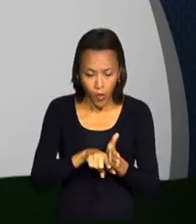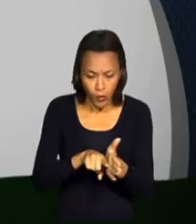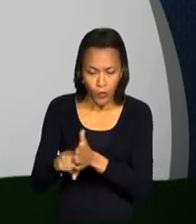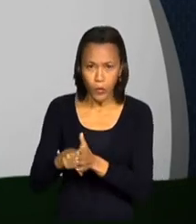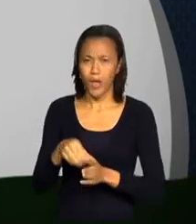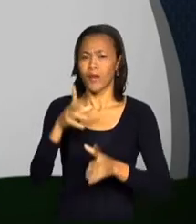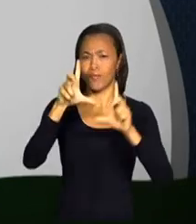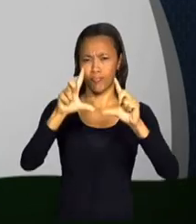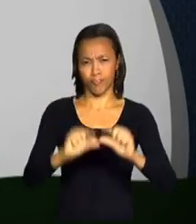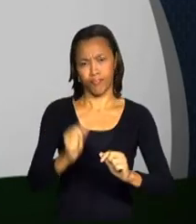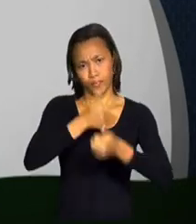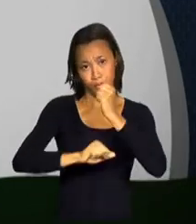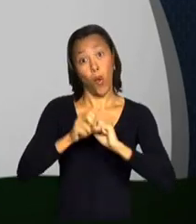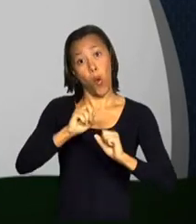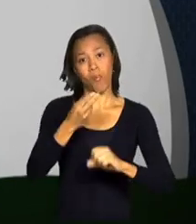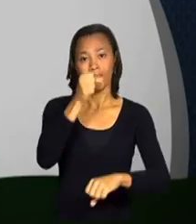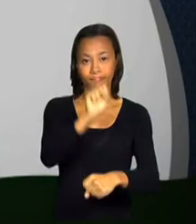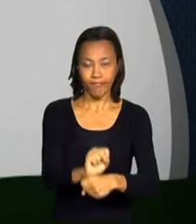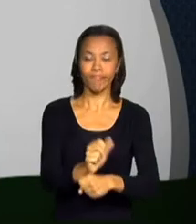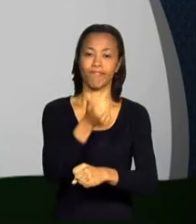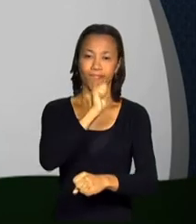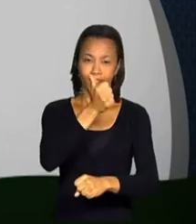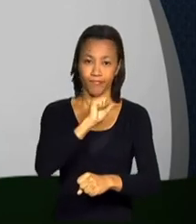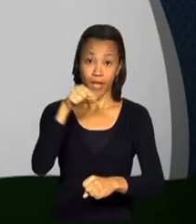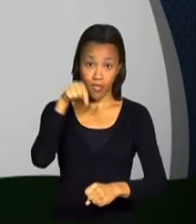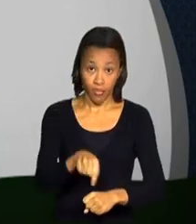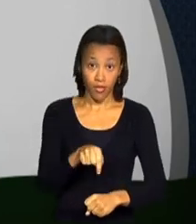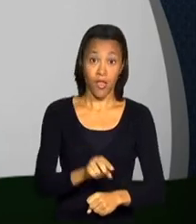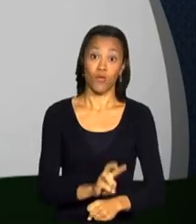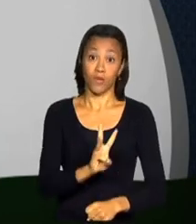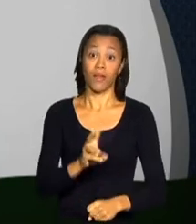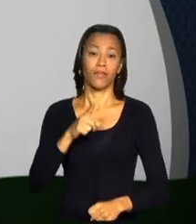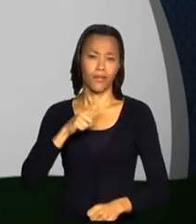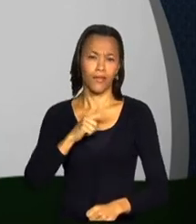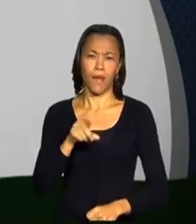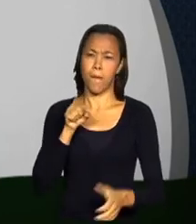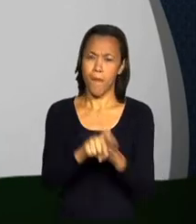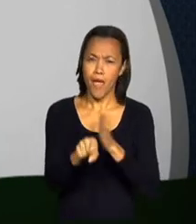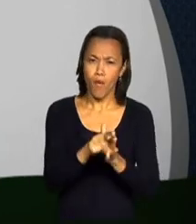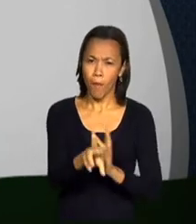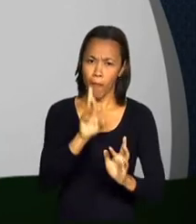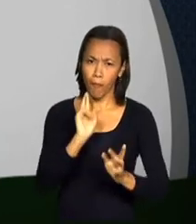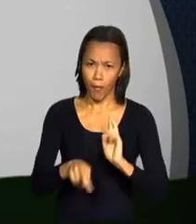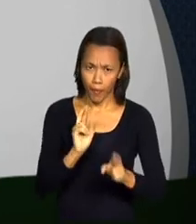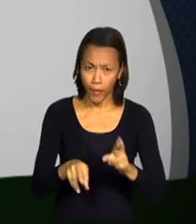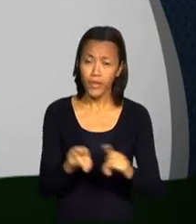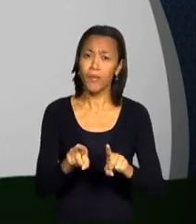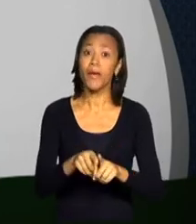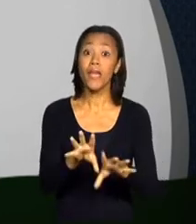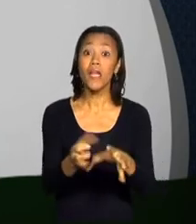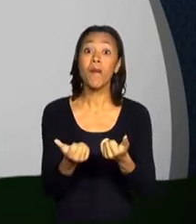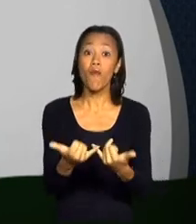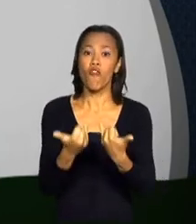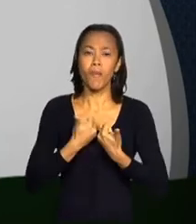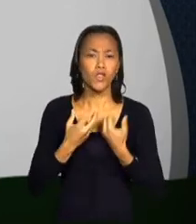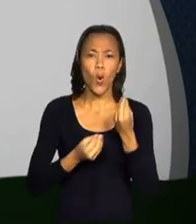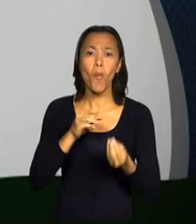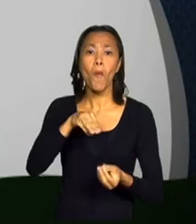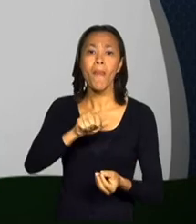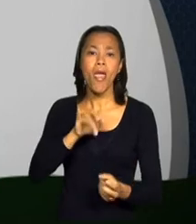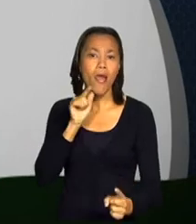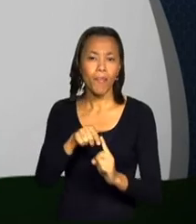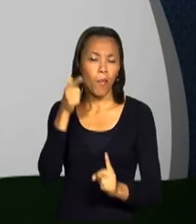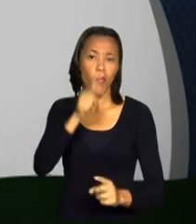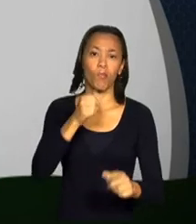o consumo ou parar de beber. No portal, o usuário responde a perguntas e recebe informações e metas para mudar de